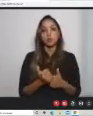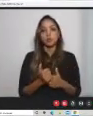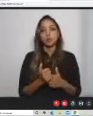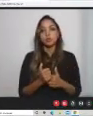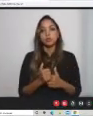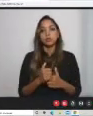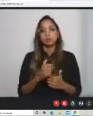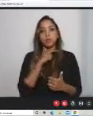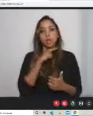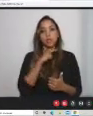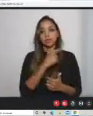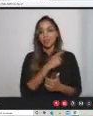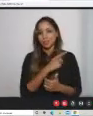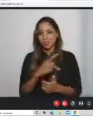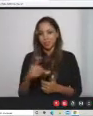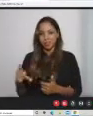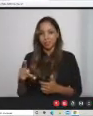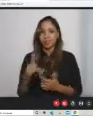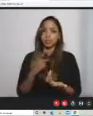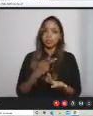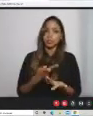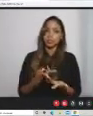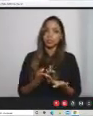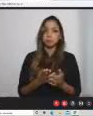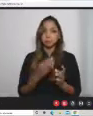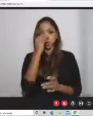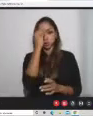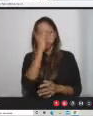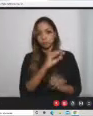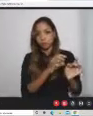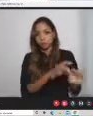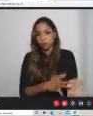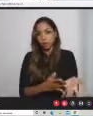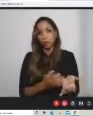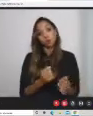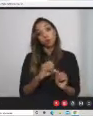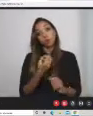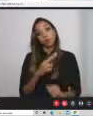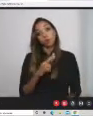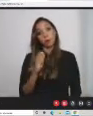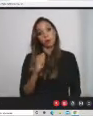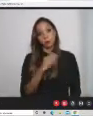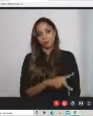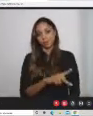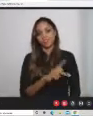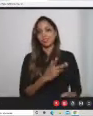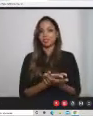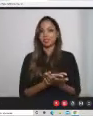pediram demissão, se aposentaram, foram transferidos, que essas funções